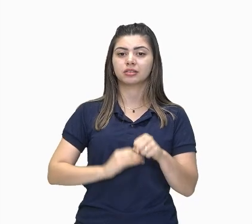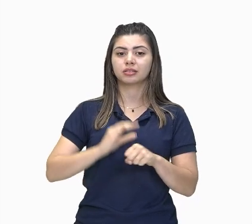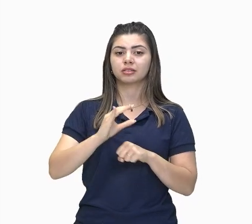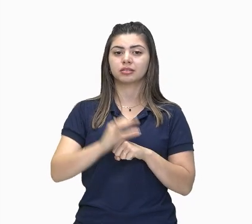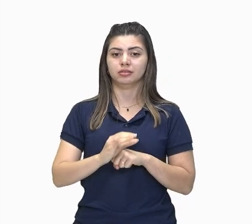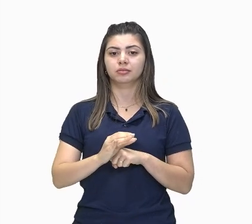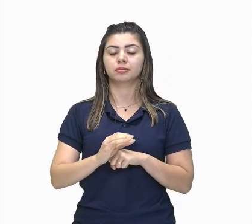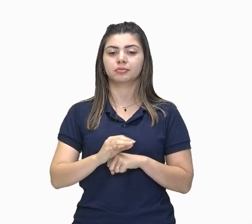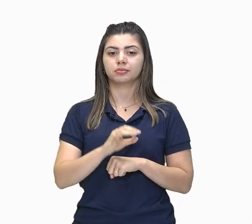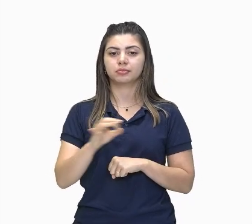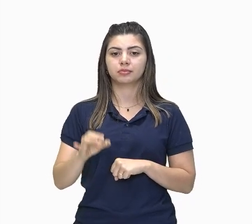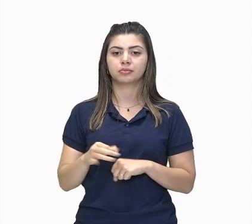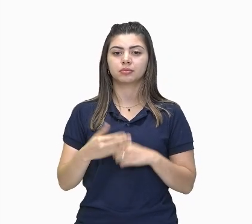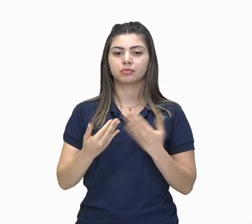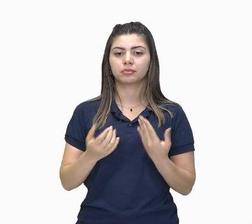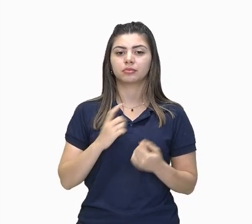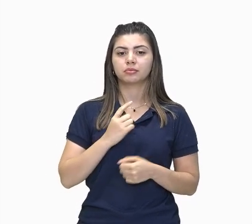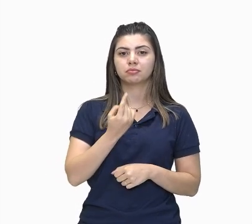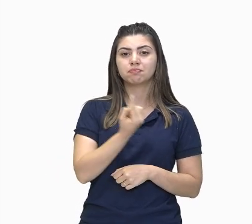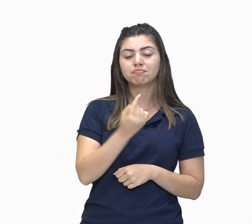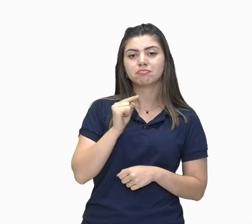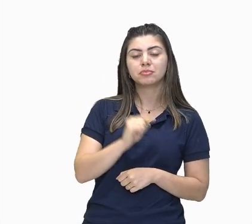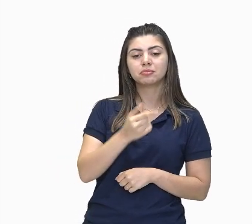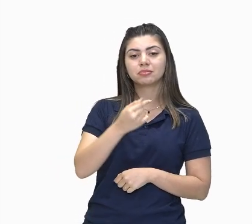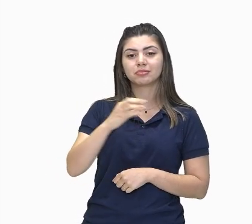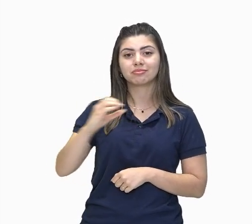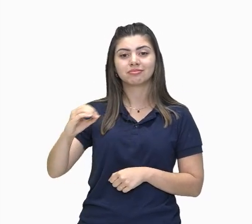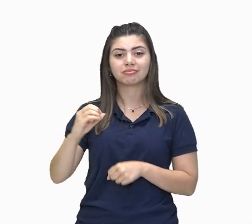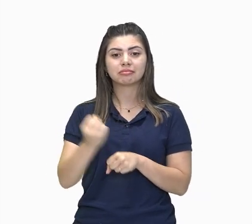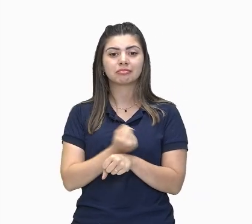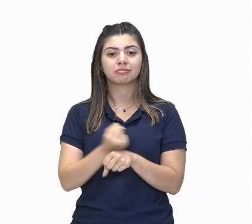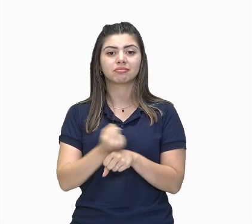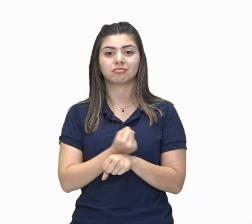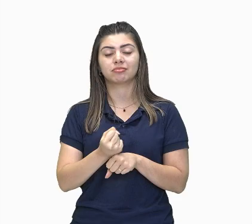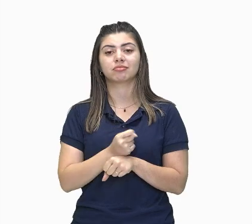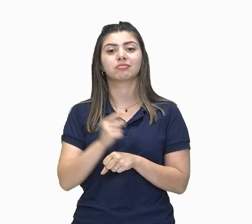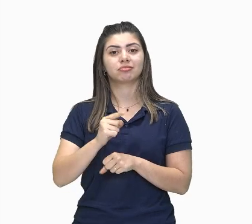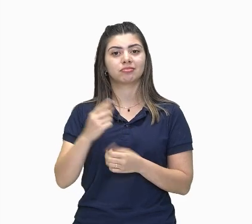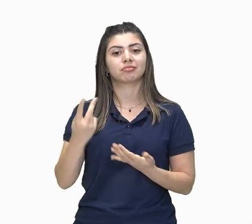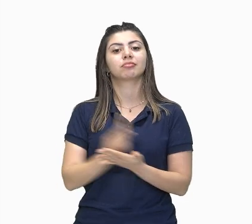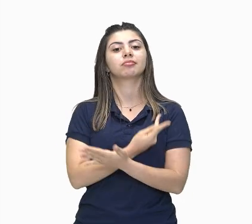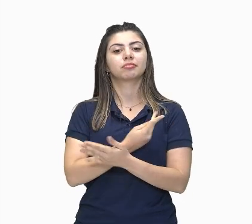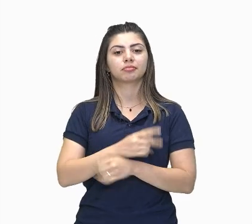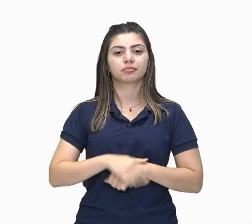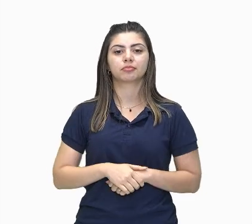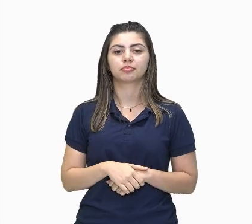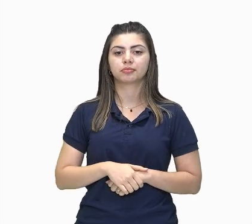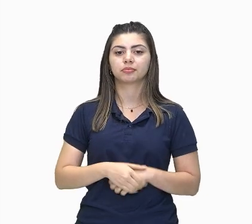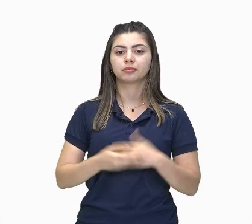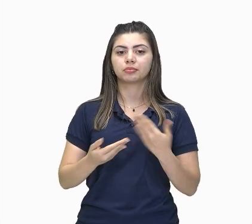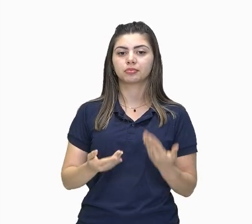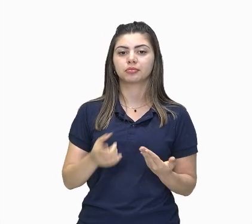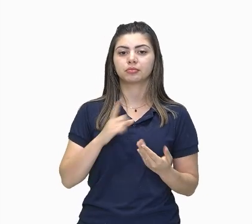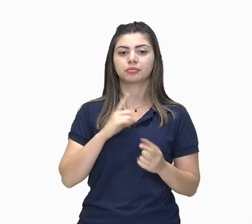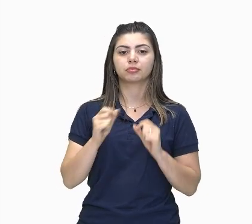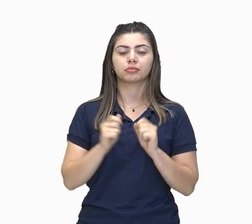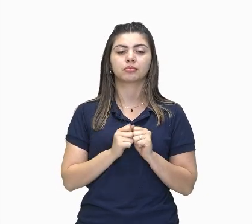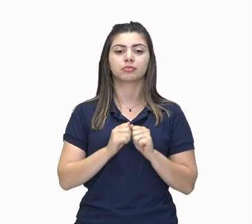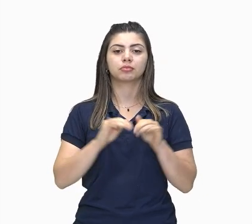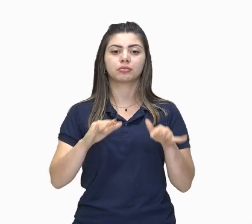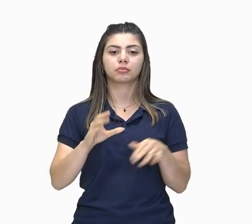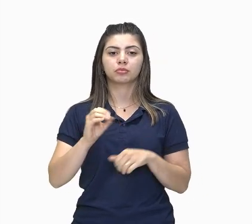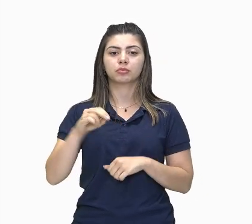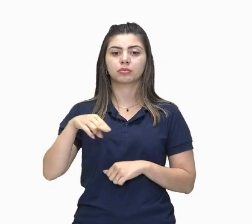os 1700 anos desse concílio. E foi expandido no Concílio de